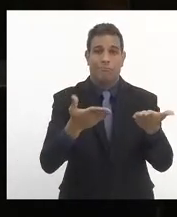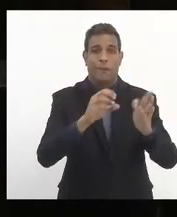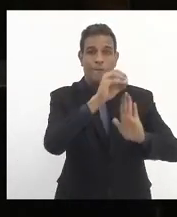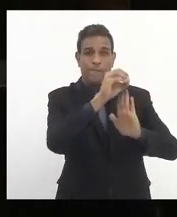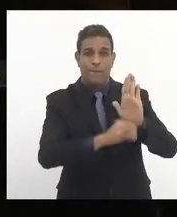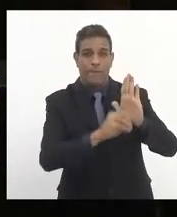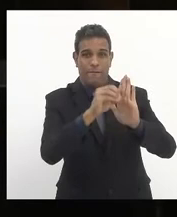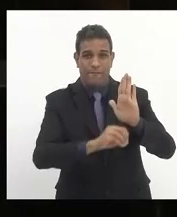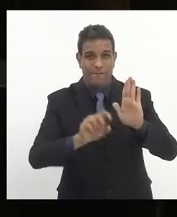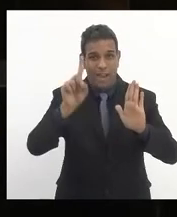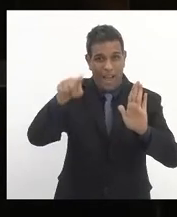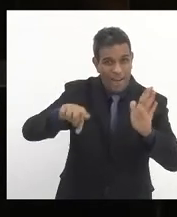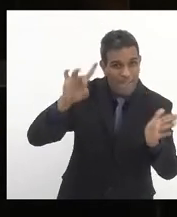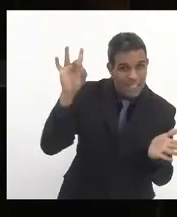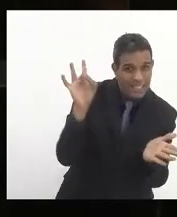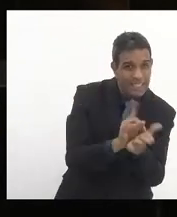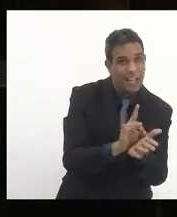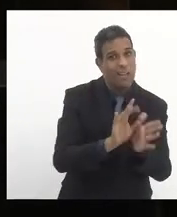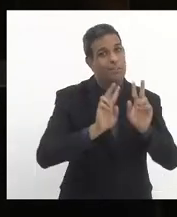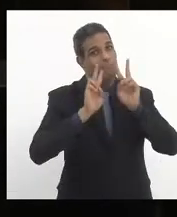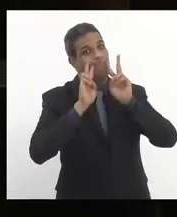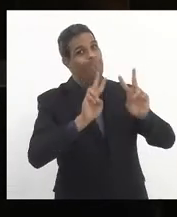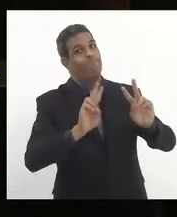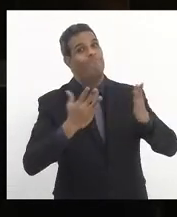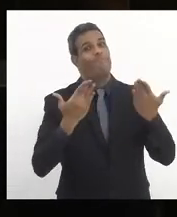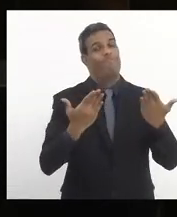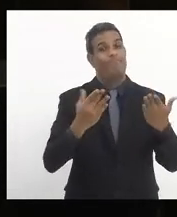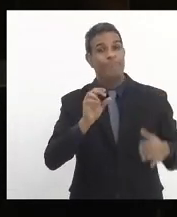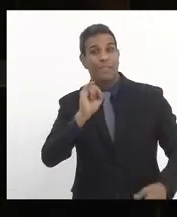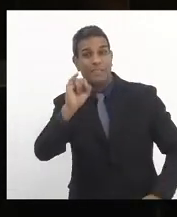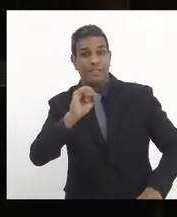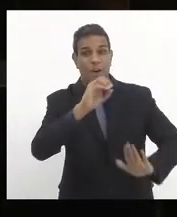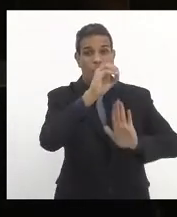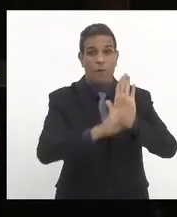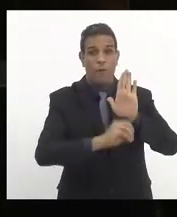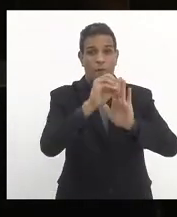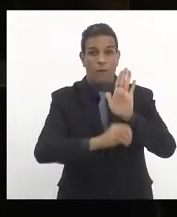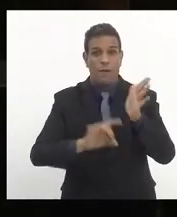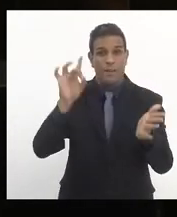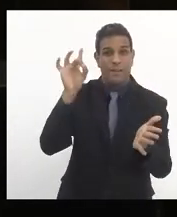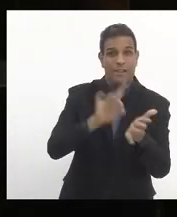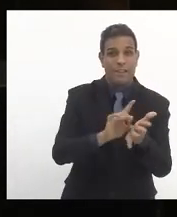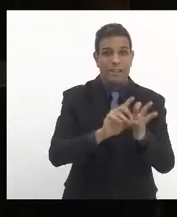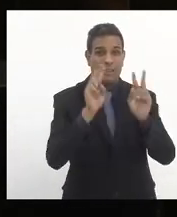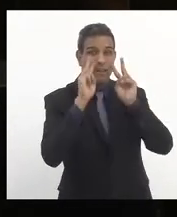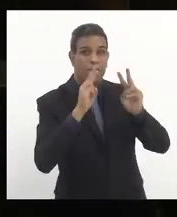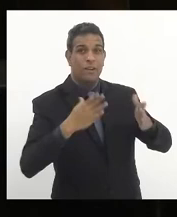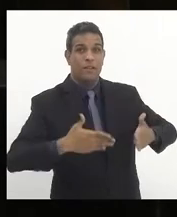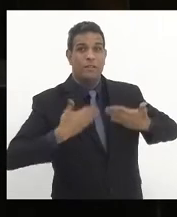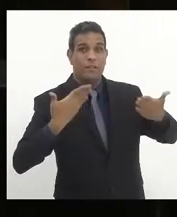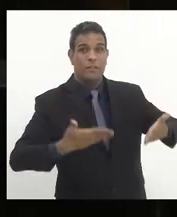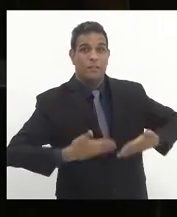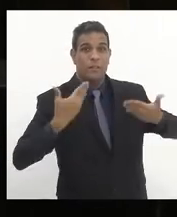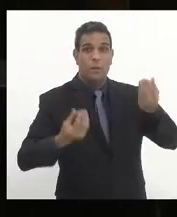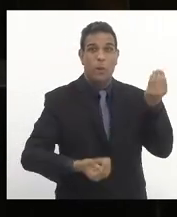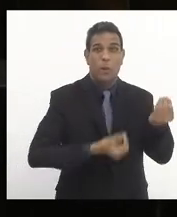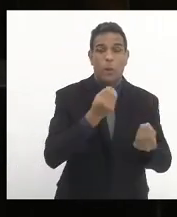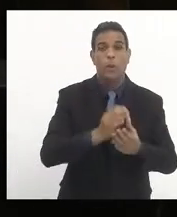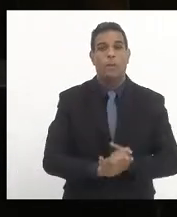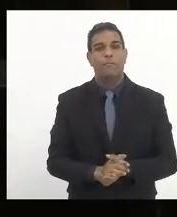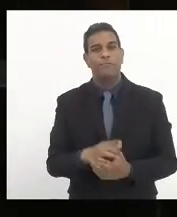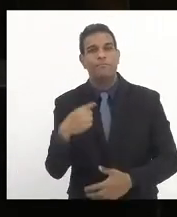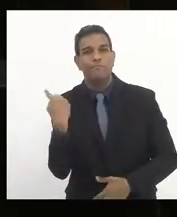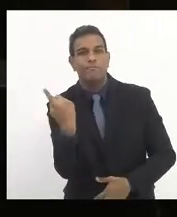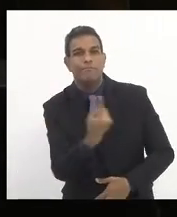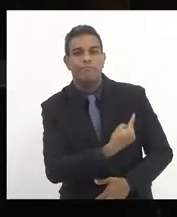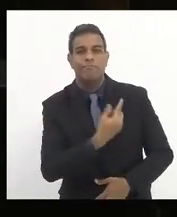seja verdadeiro, apesar de que, se fosse verdadeiro, eu não me surpreenderia, uma vez que nós temos um